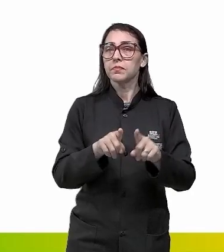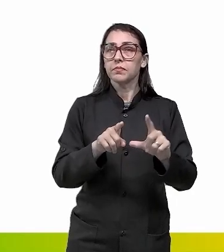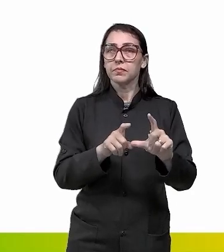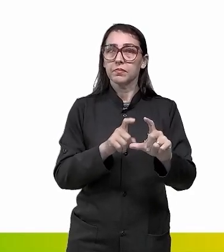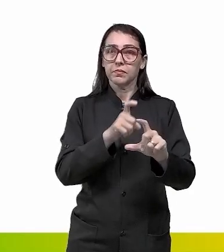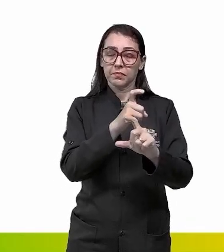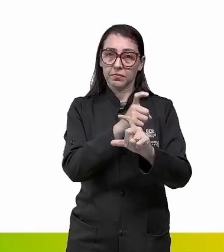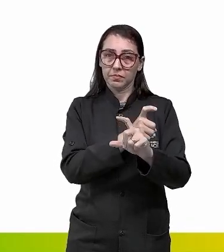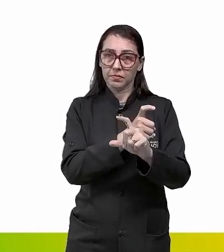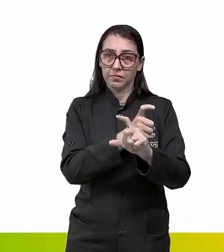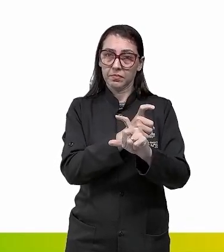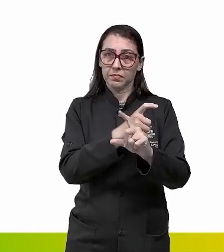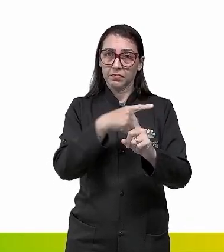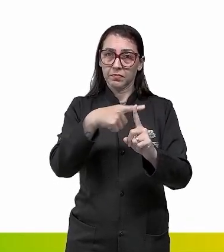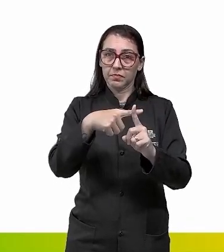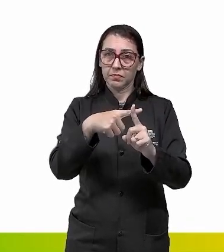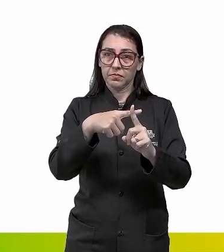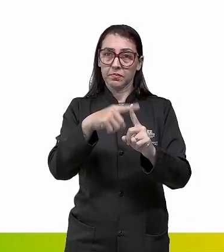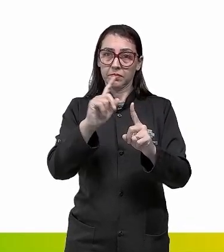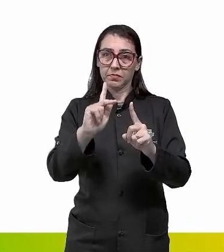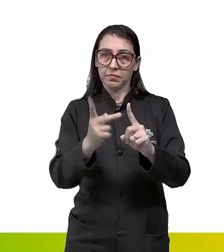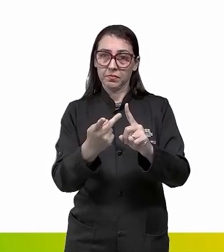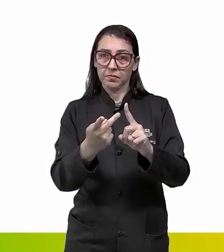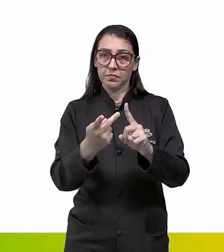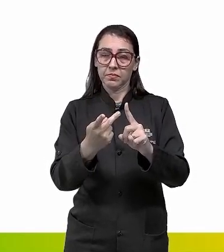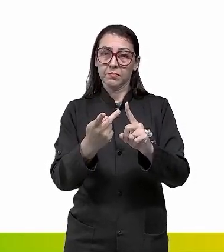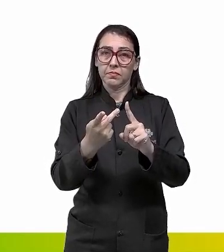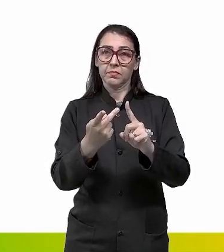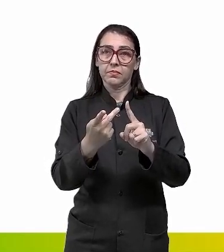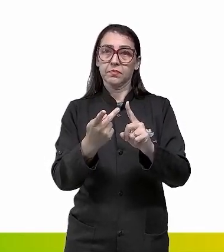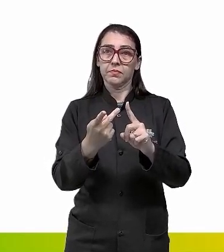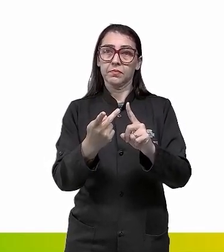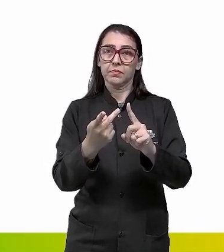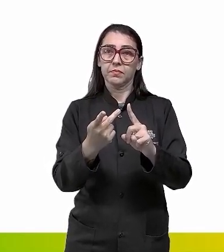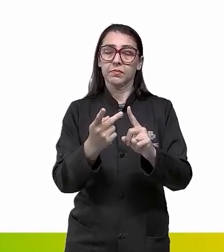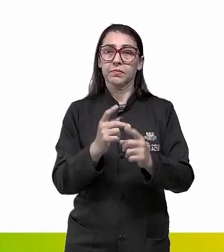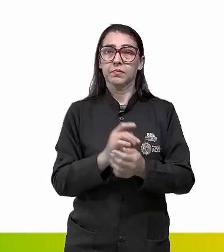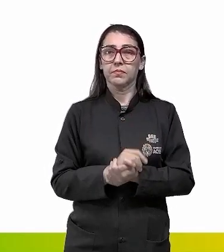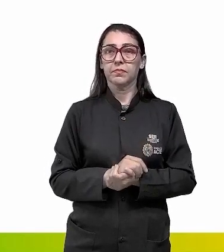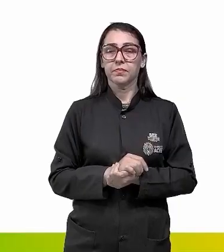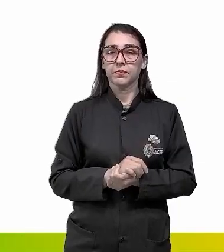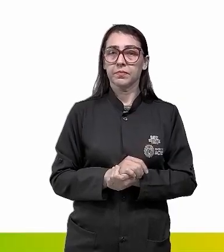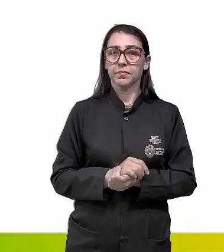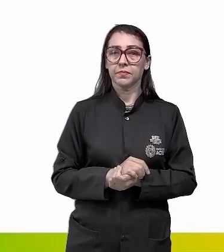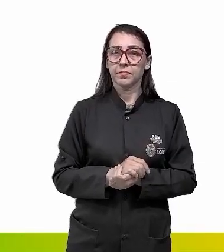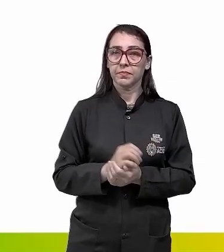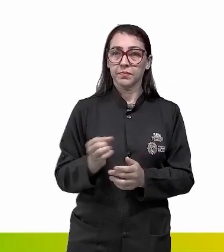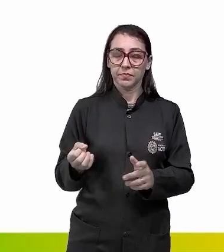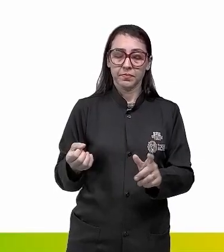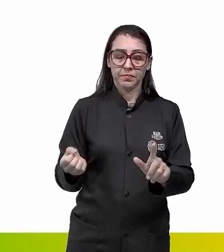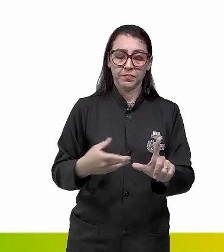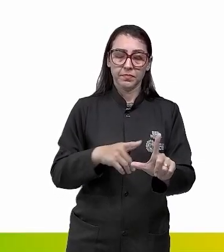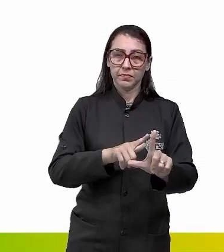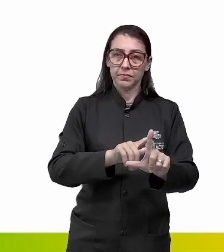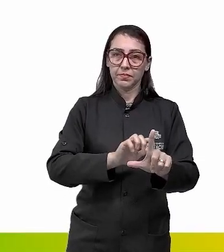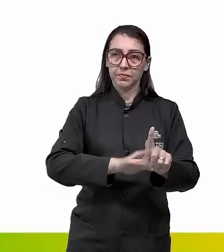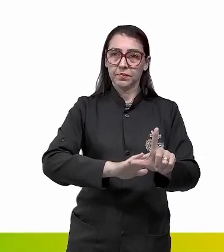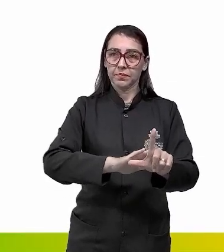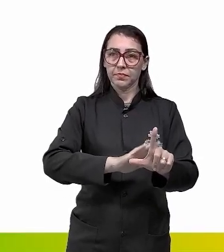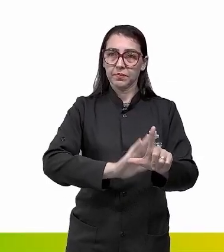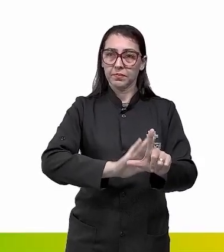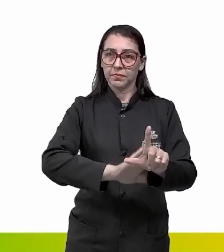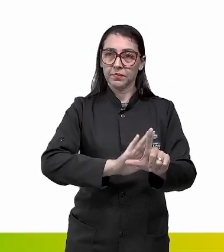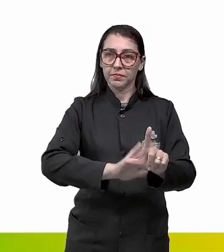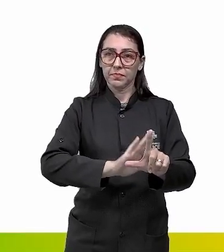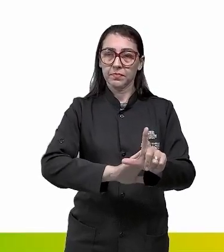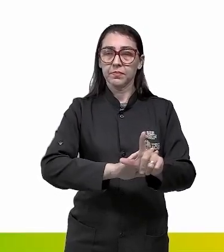que x mais h mede agora o novo lado, x mais h e x